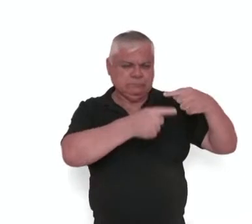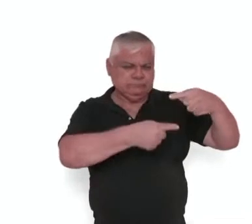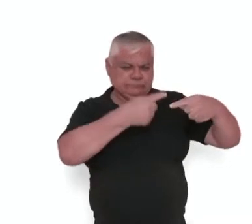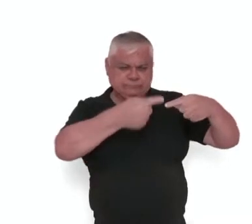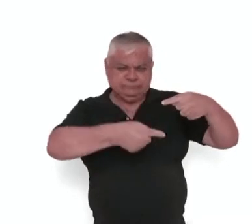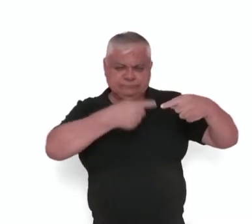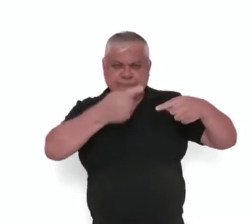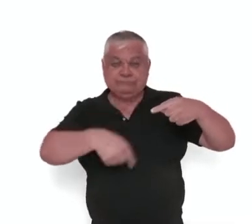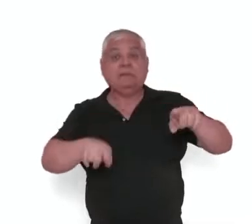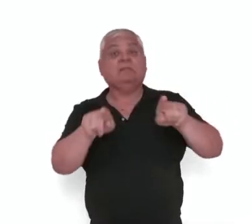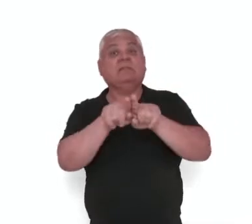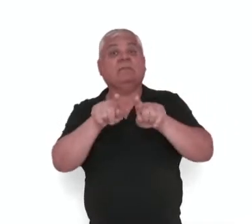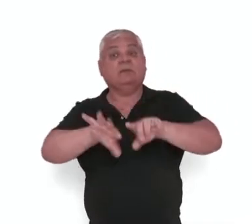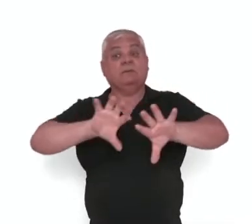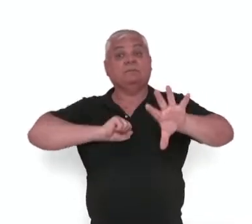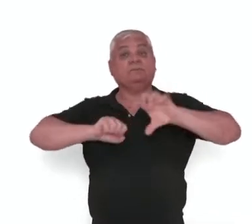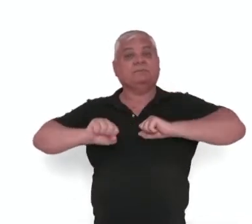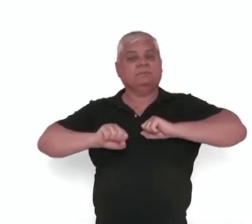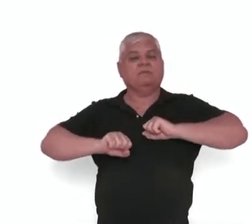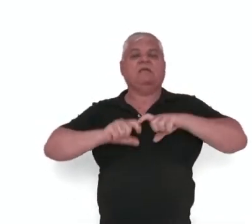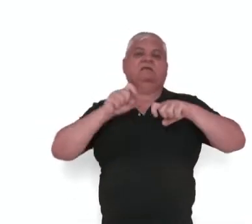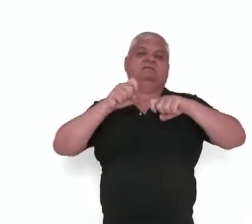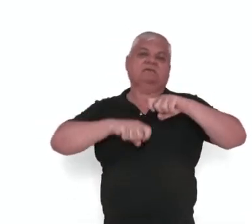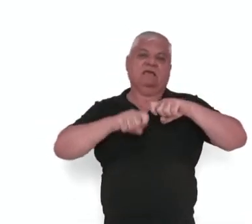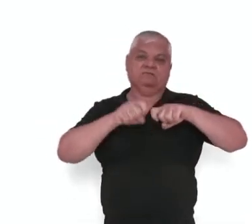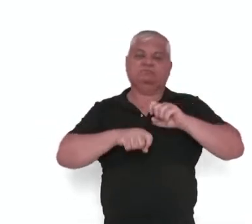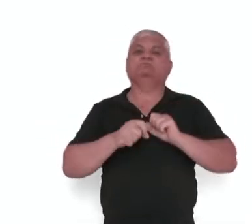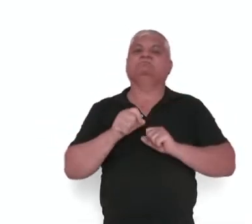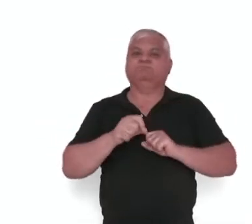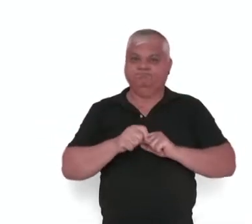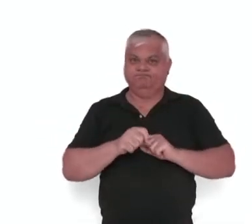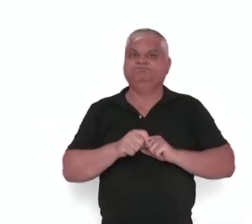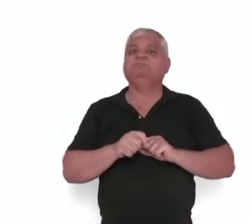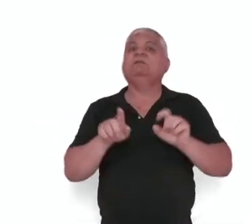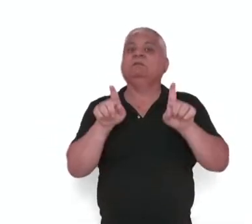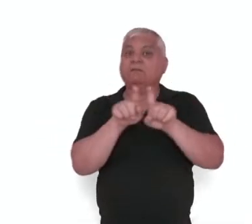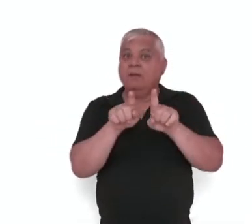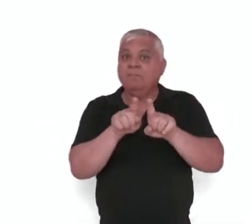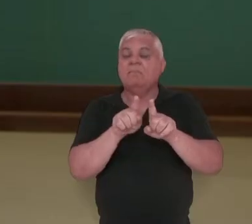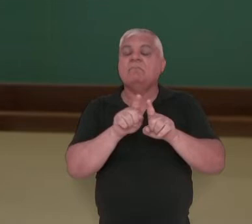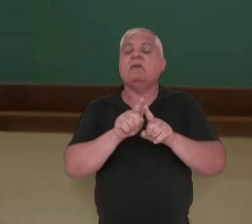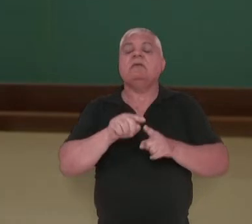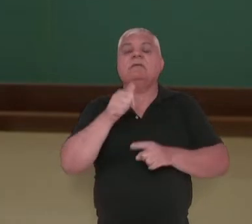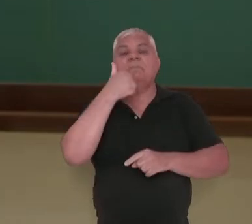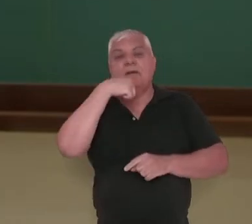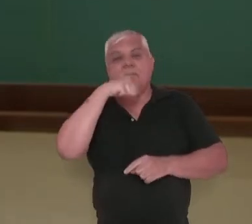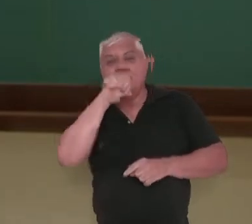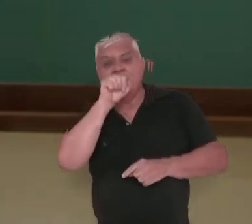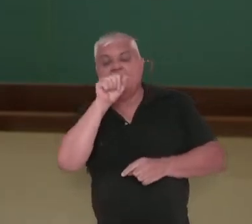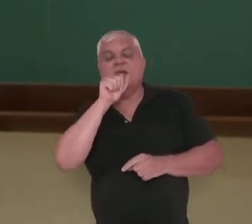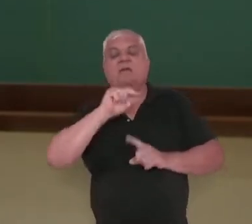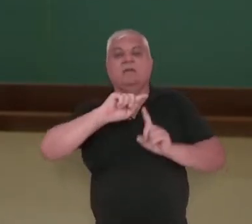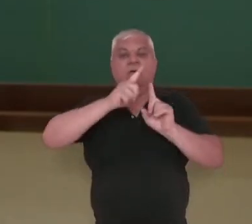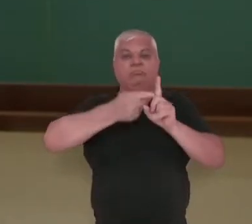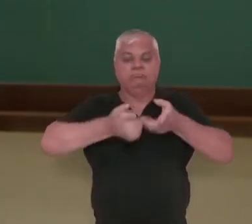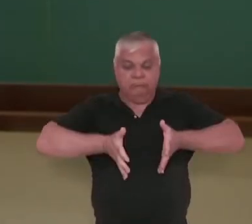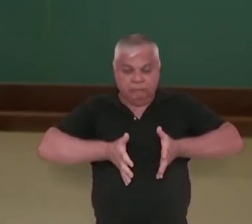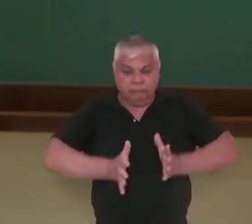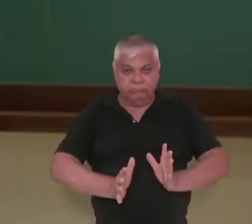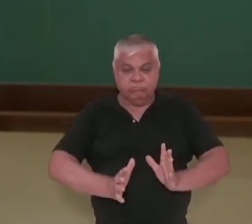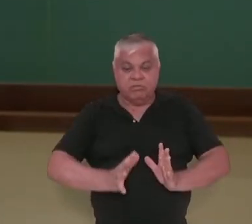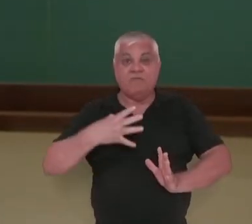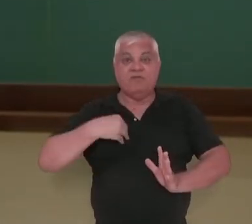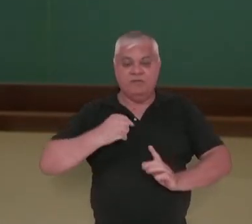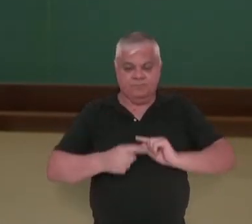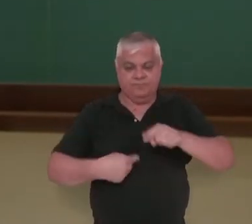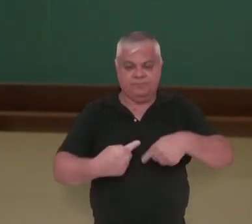proteção também. É um meio ali de transmissão entre mãe e filho durante o parto. Também pode ser transmitida a